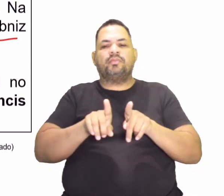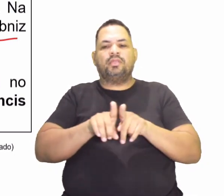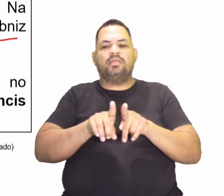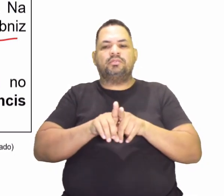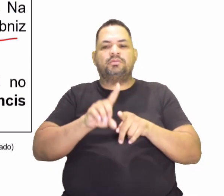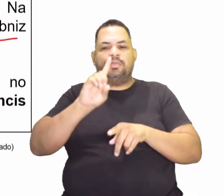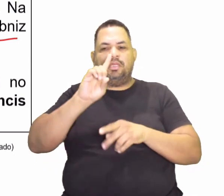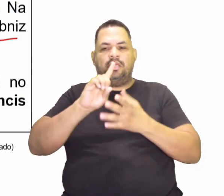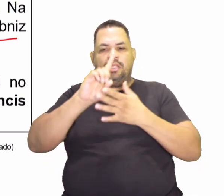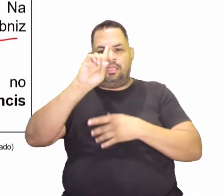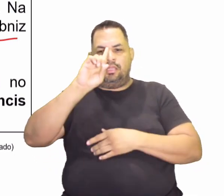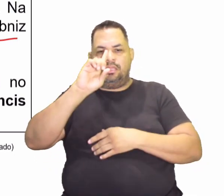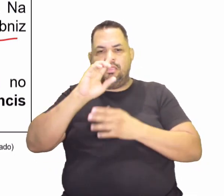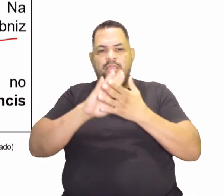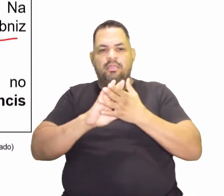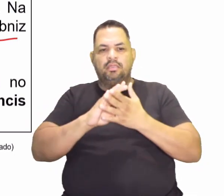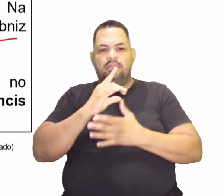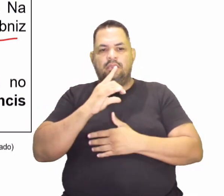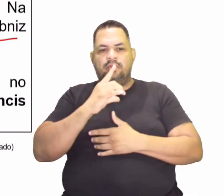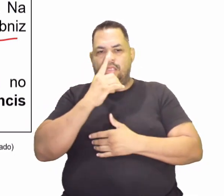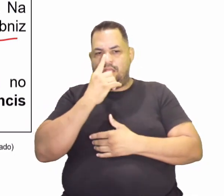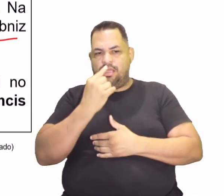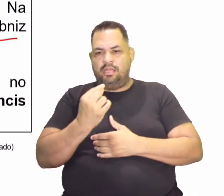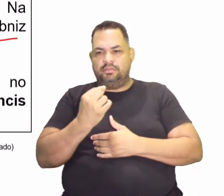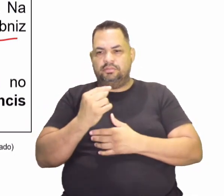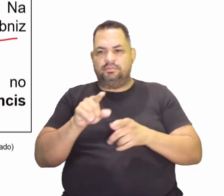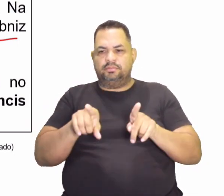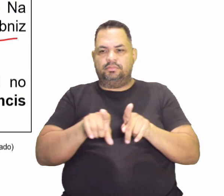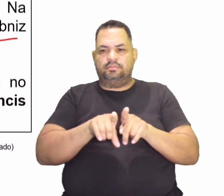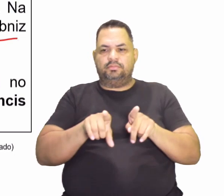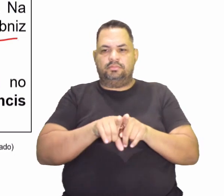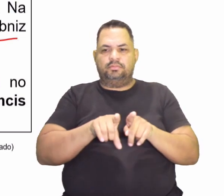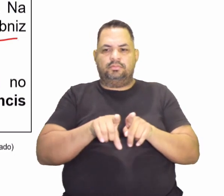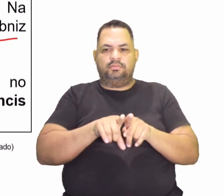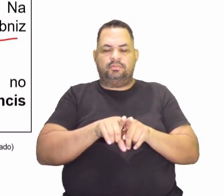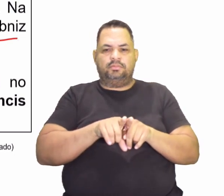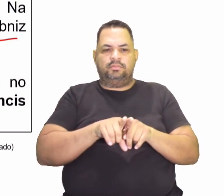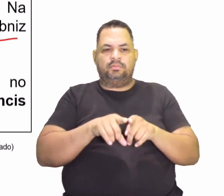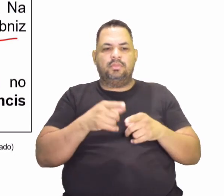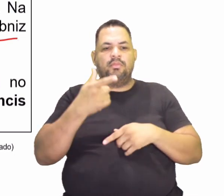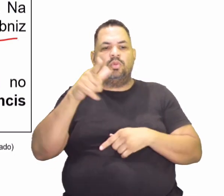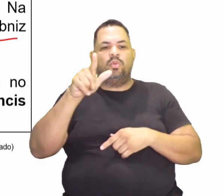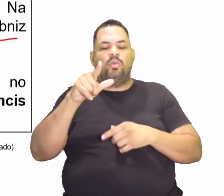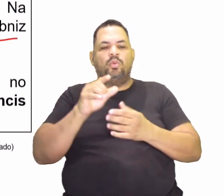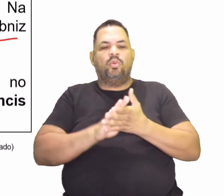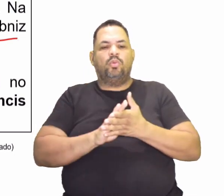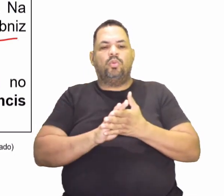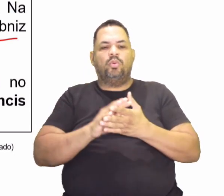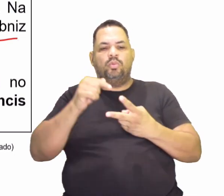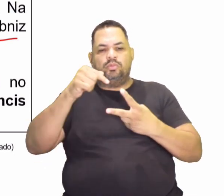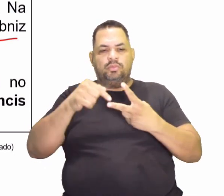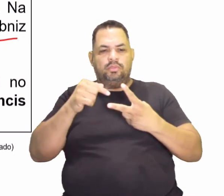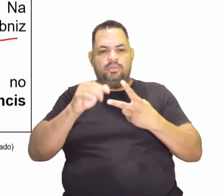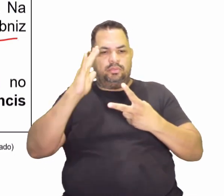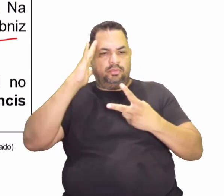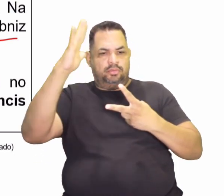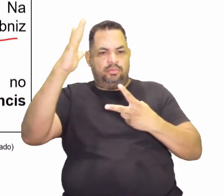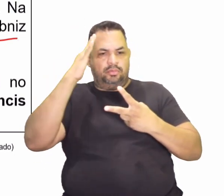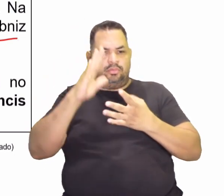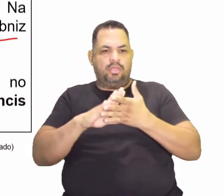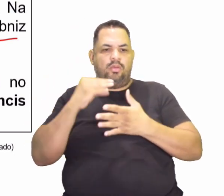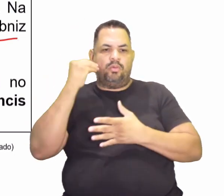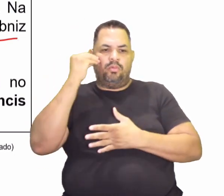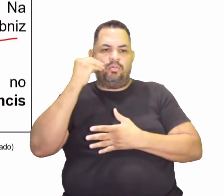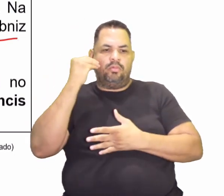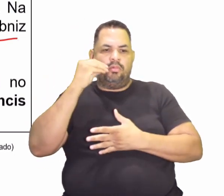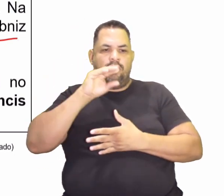René Descartes. Tem outros, tá? E também a outra corrente filosófica, que é o empirismo. O que é o